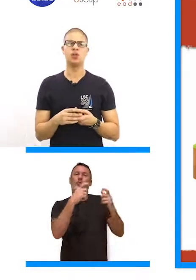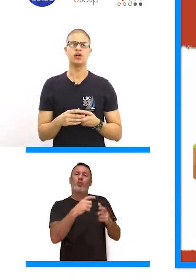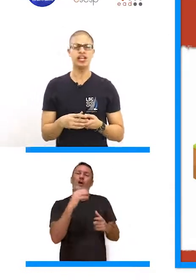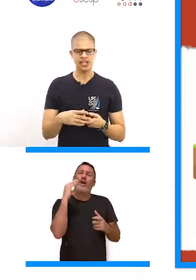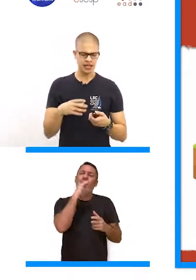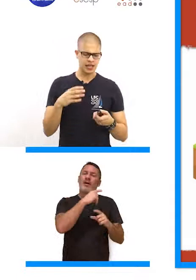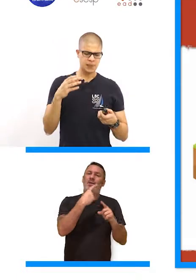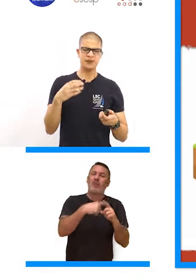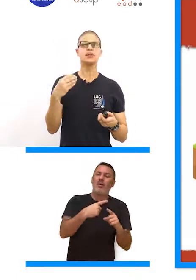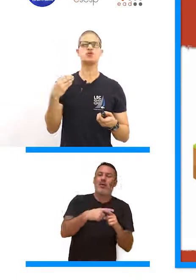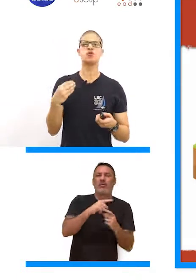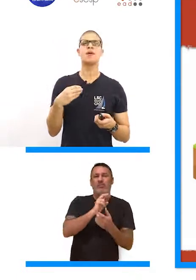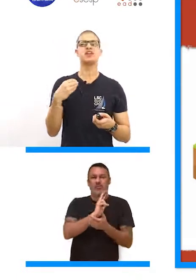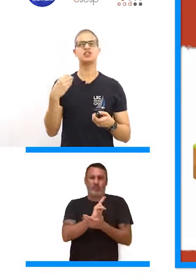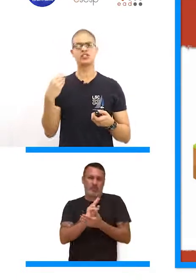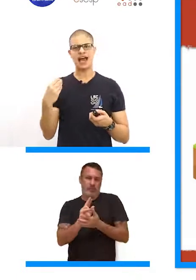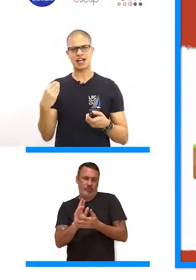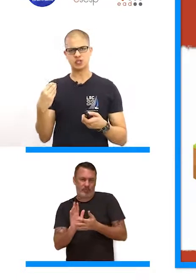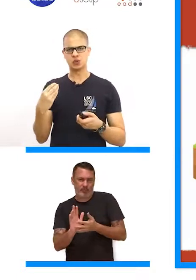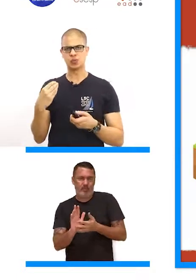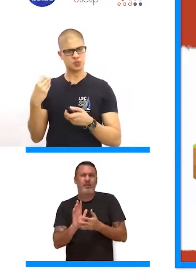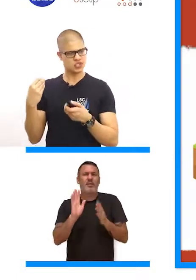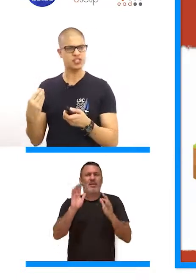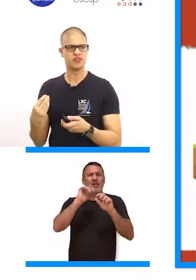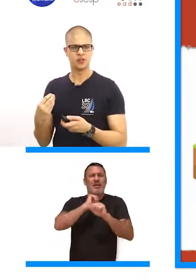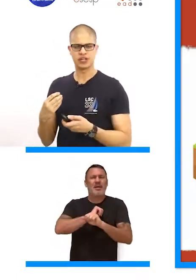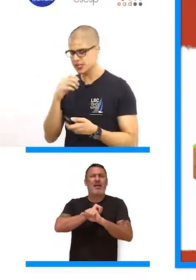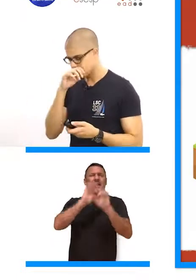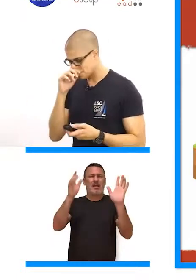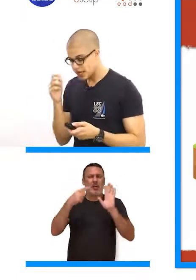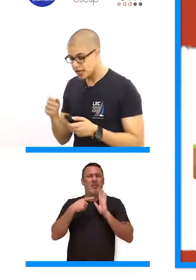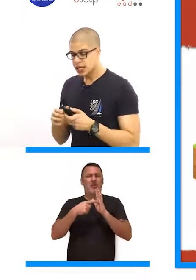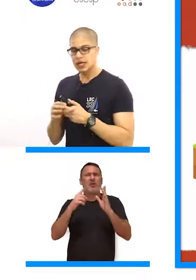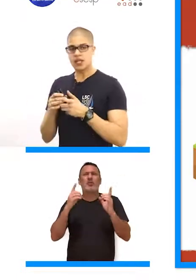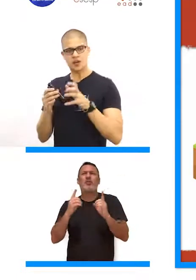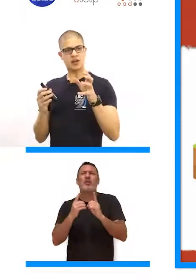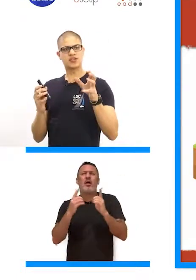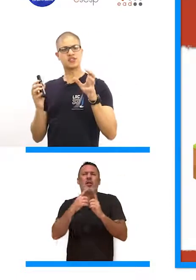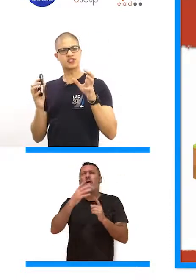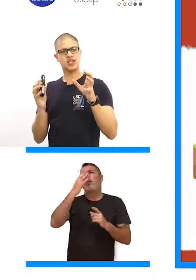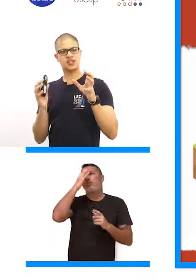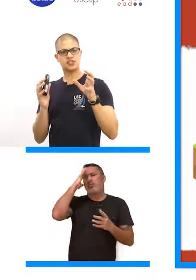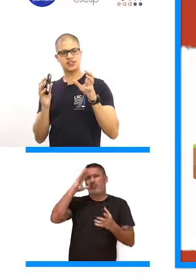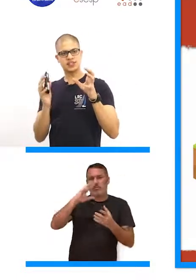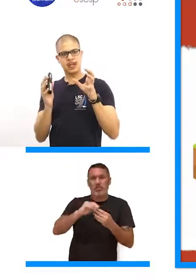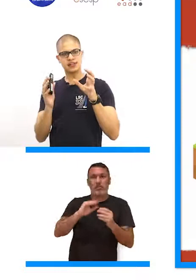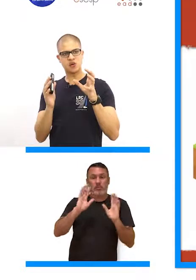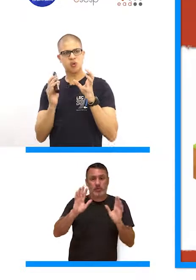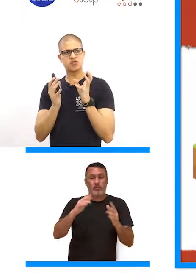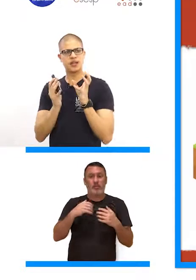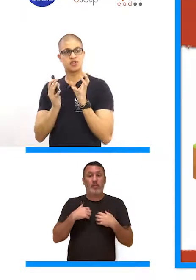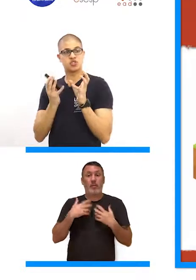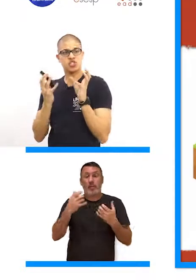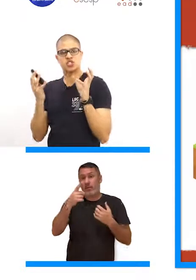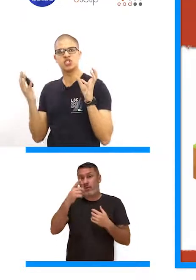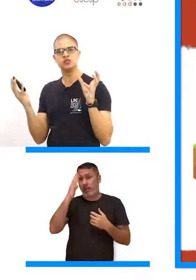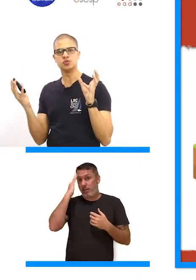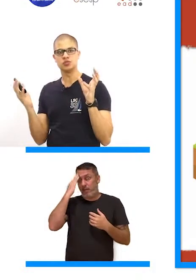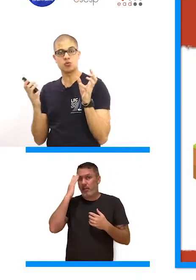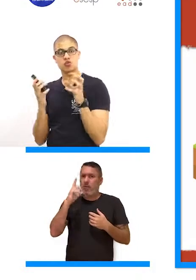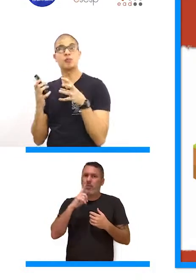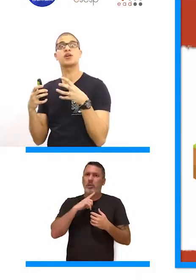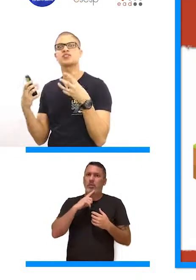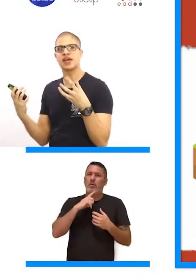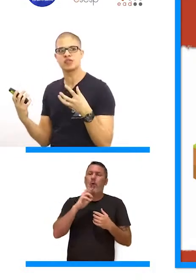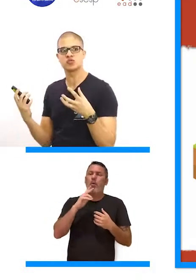de calor. E aí, para sermos o mais didático possível aqui, eu quero que vocês entendam alguns elementos